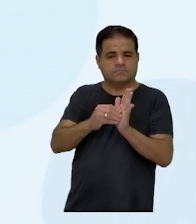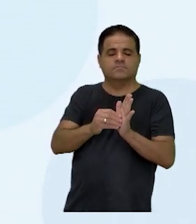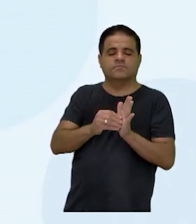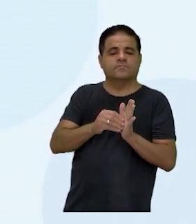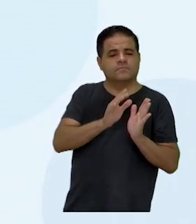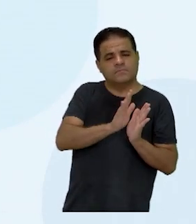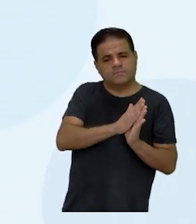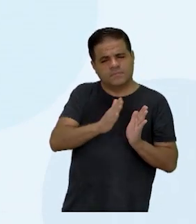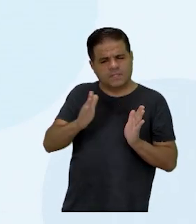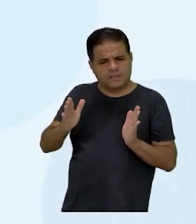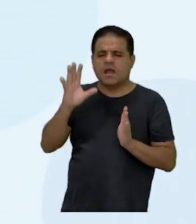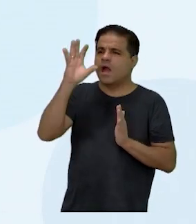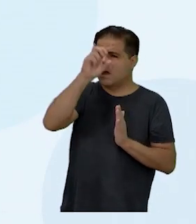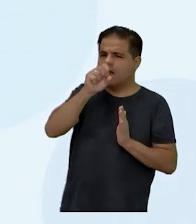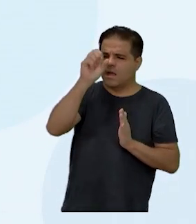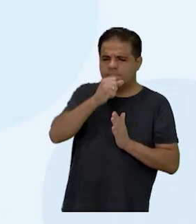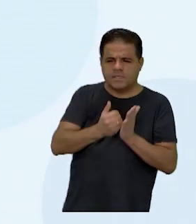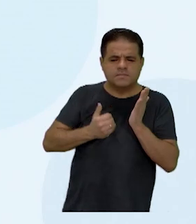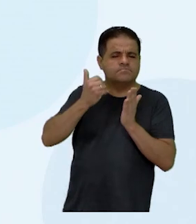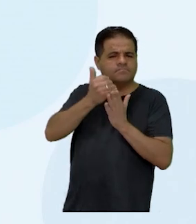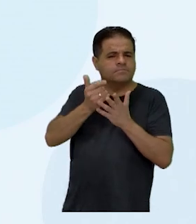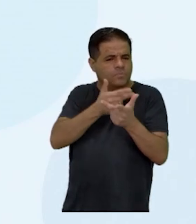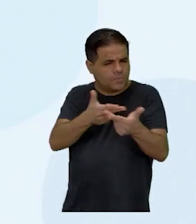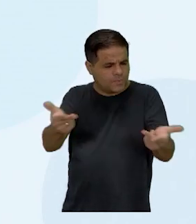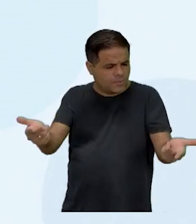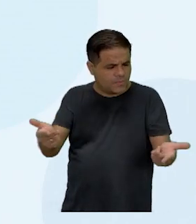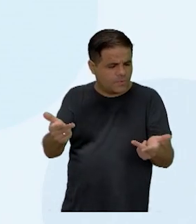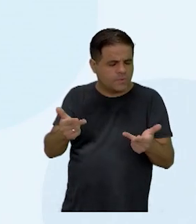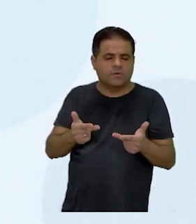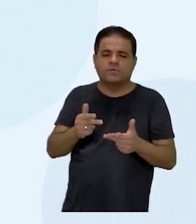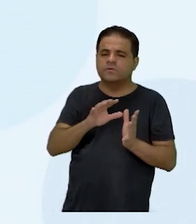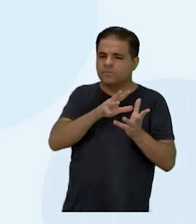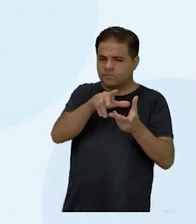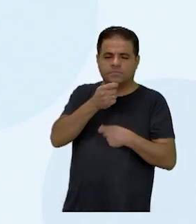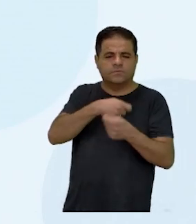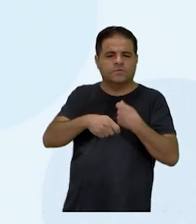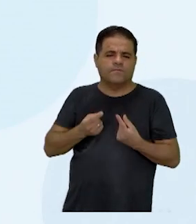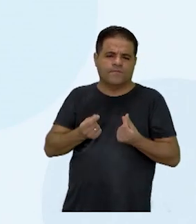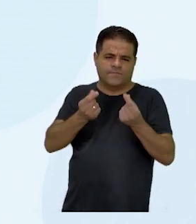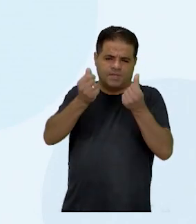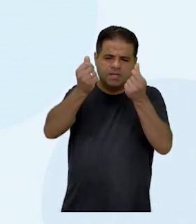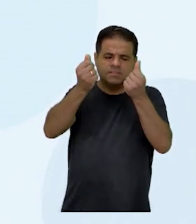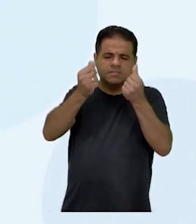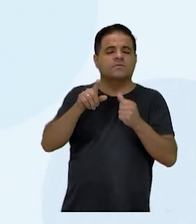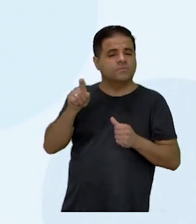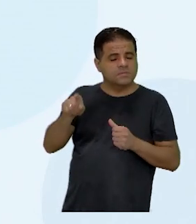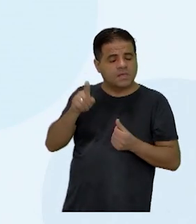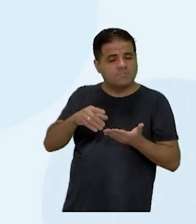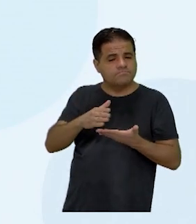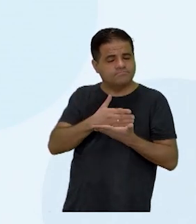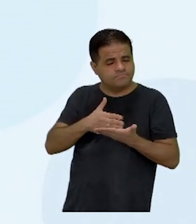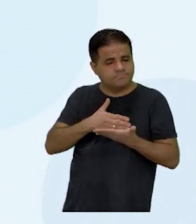onde a gente dá uma retomada sobre o que é, como é que organiza uma sala de aula invertida, como é que construo uma